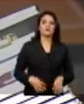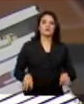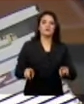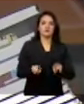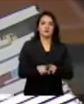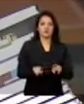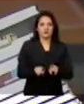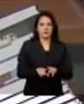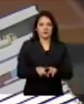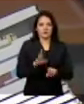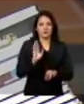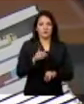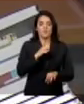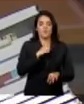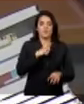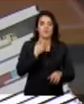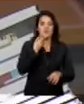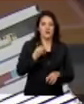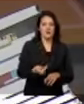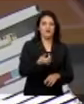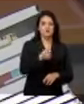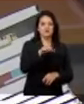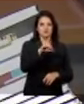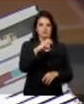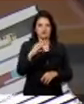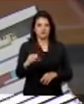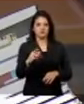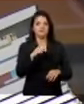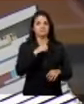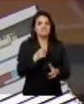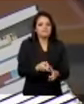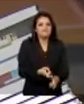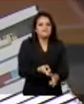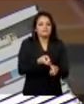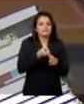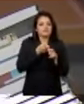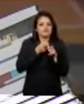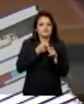ações declaratórias, bem assim suspensas as que já